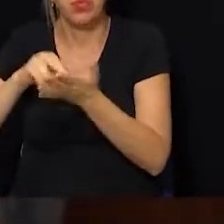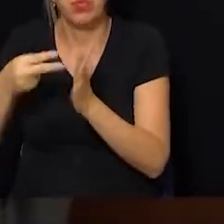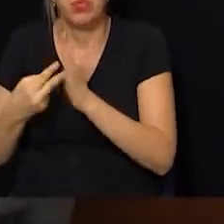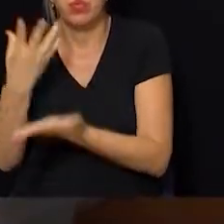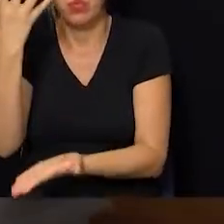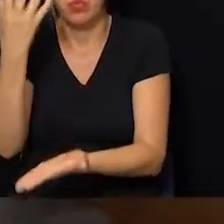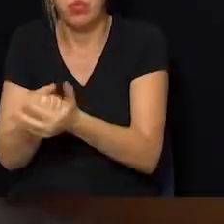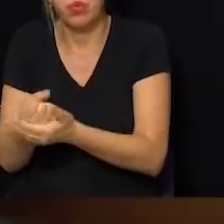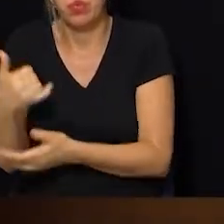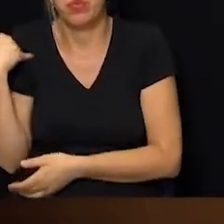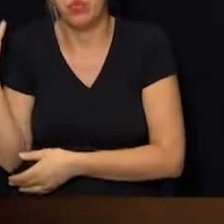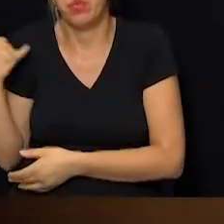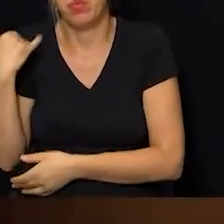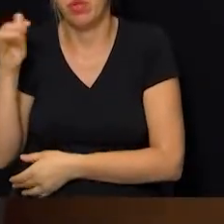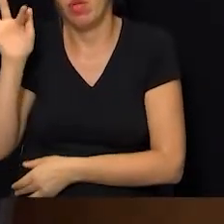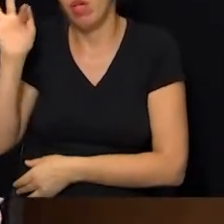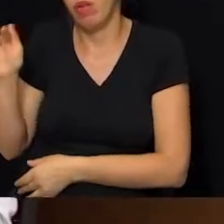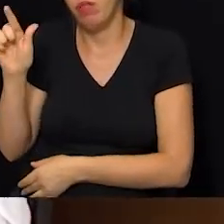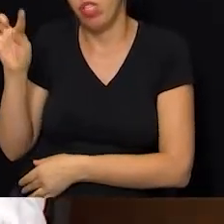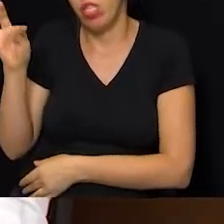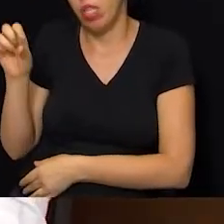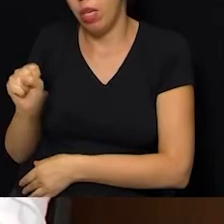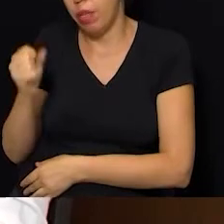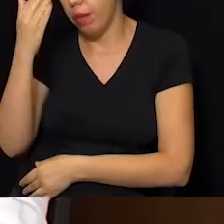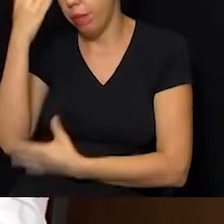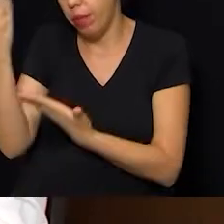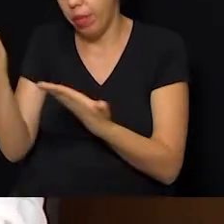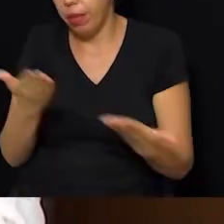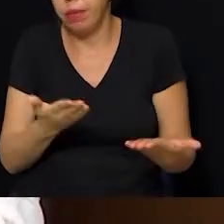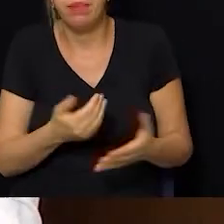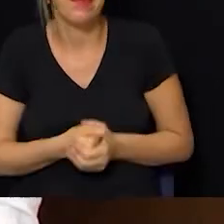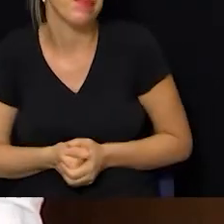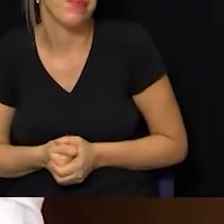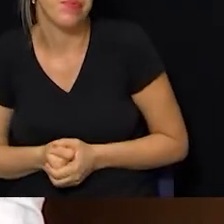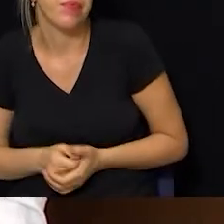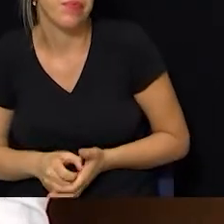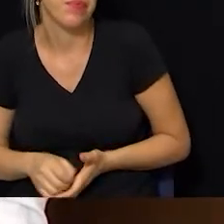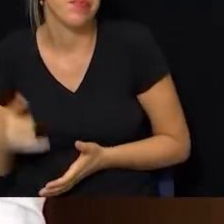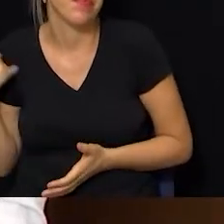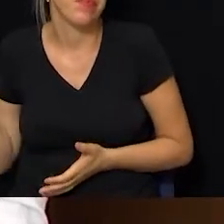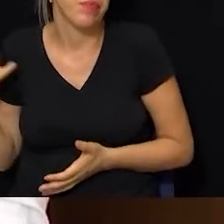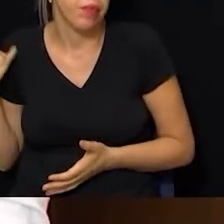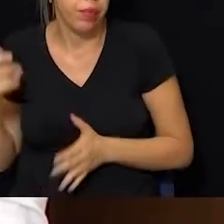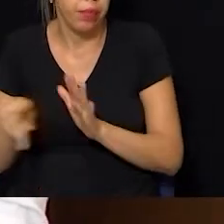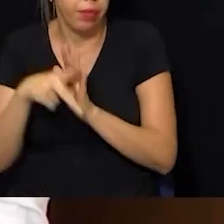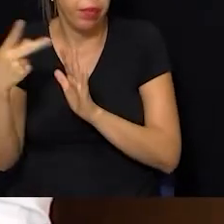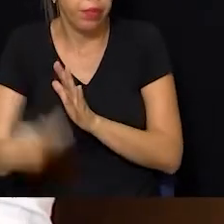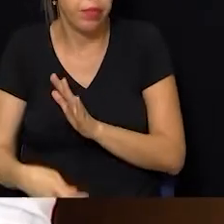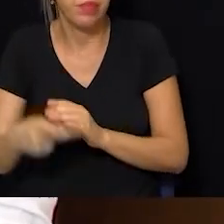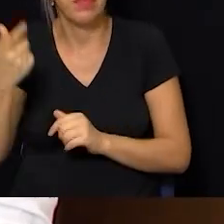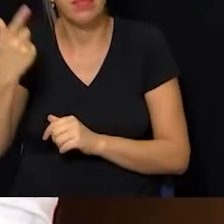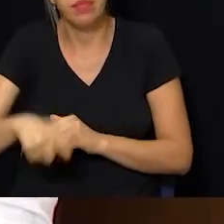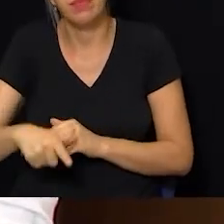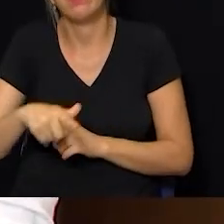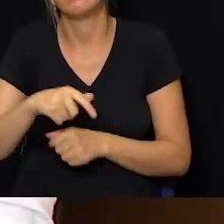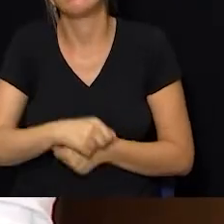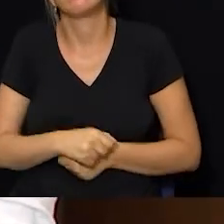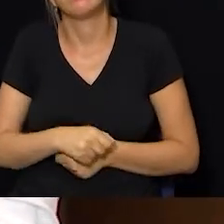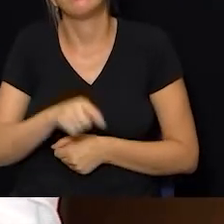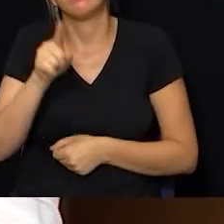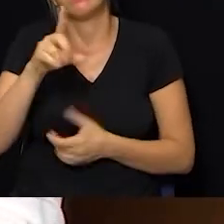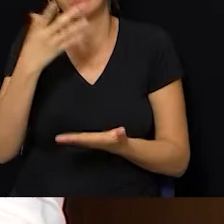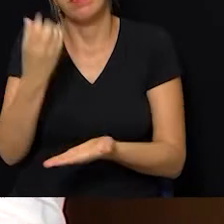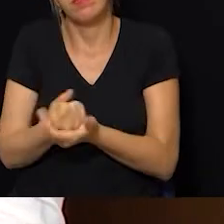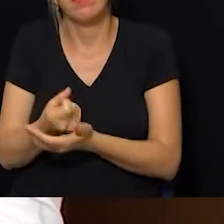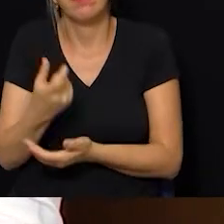esse saque aniversário FGTS? Bem-vinda. Obrigada. O saque aniversário do FGTS é mais uma modalidade para